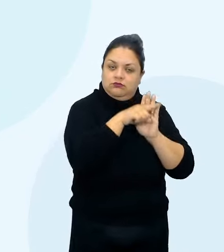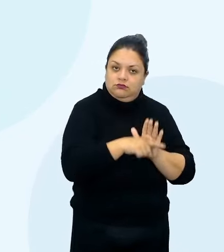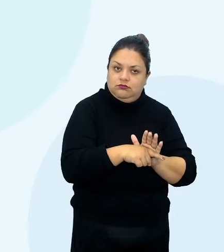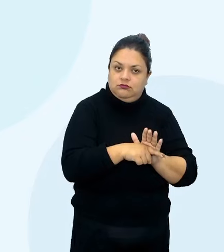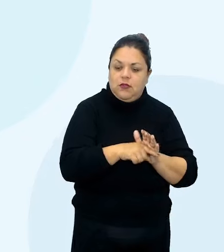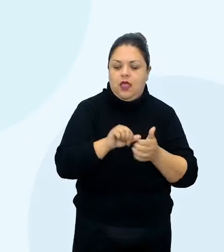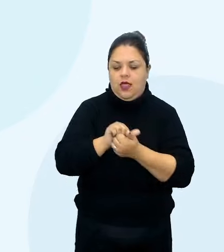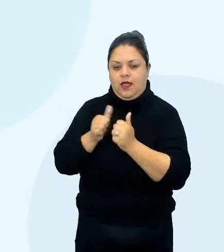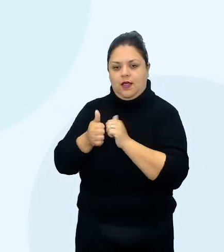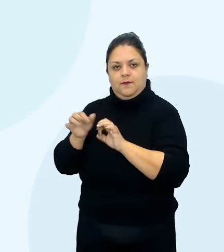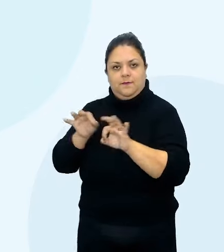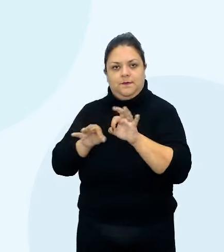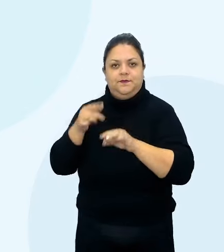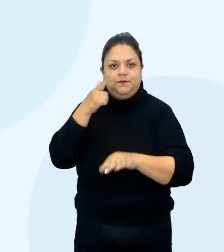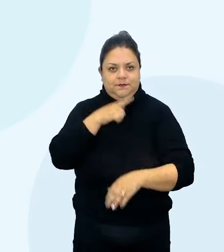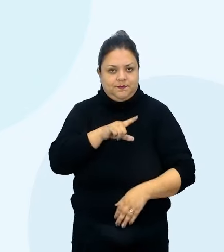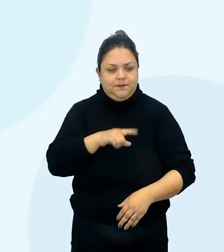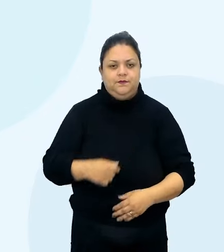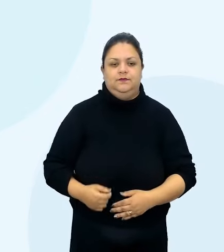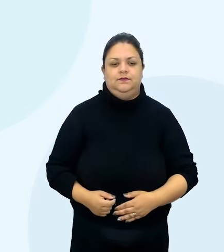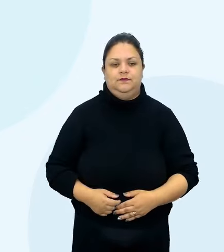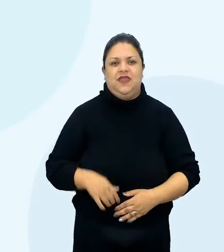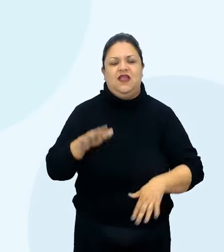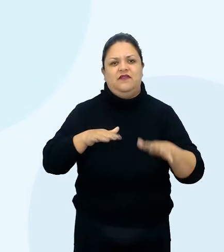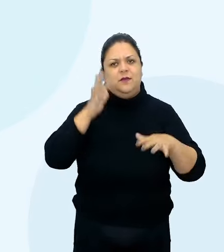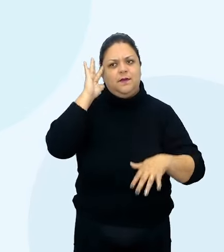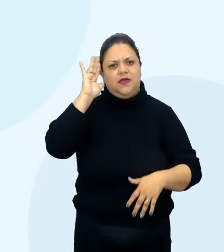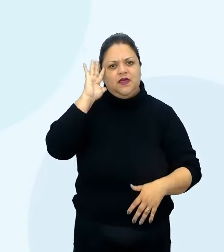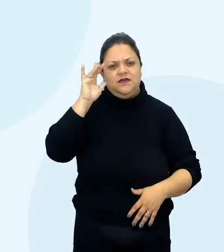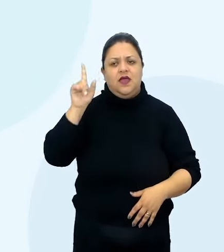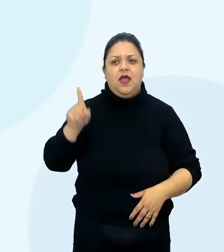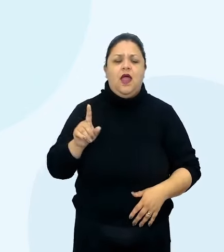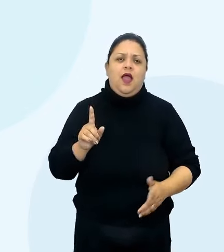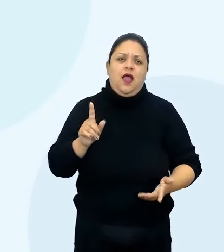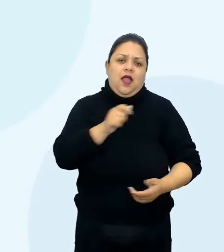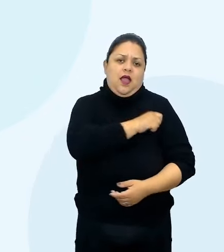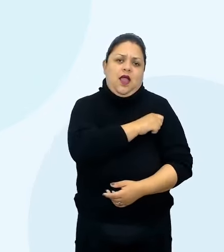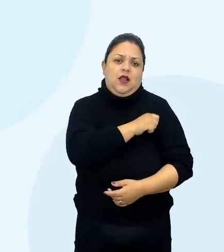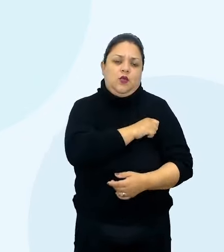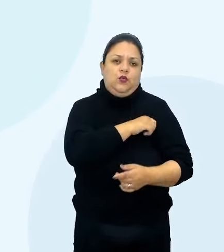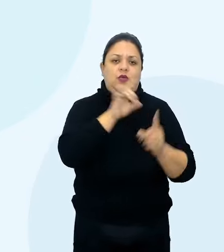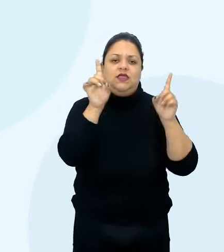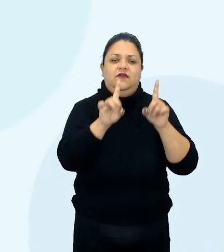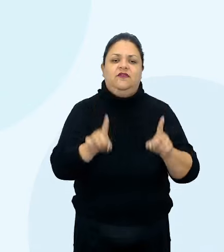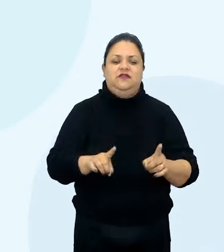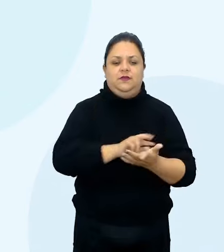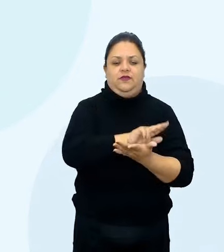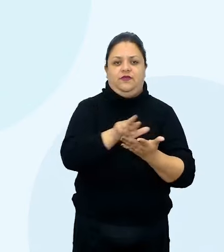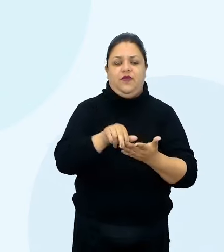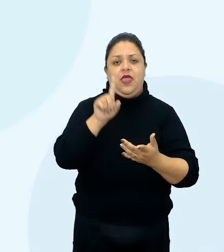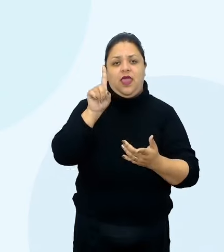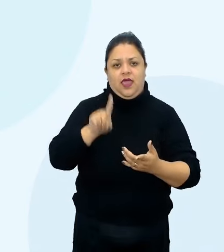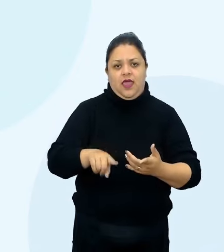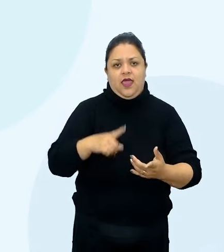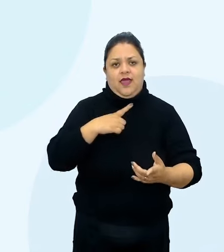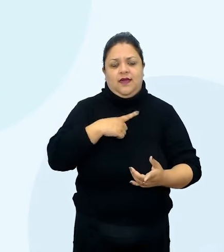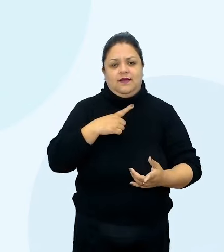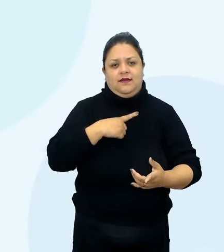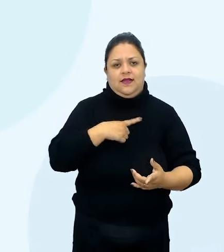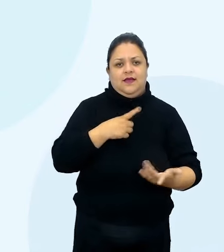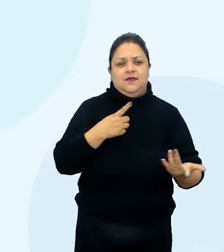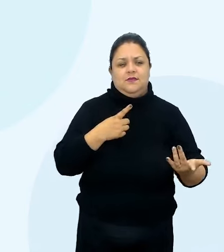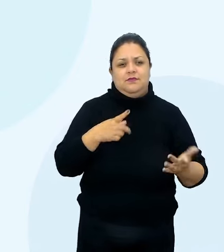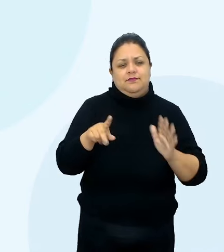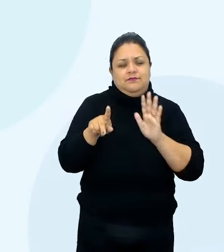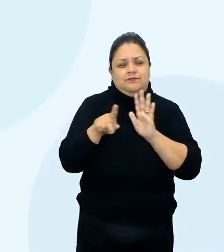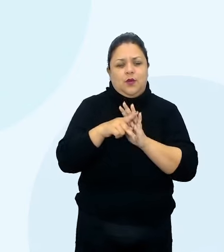assim, o aluno com deficiência múltipla é aquele que tem paralisia cerebral. Não somente, né? Existe